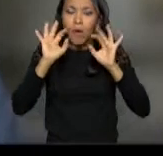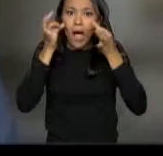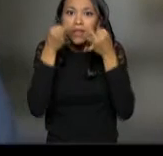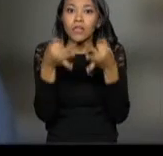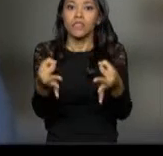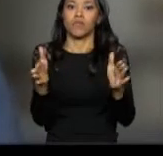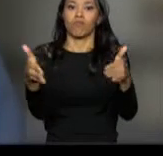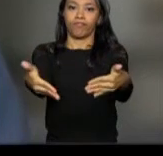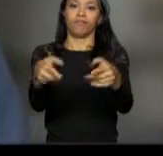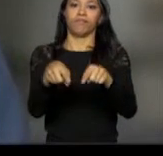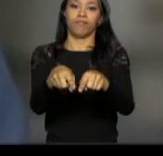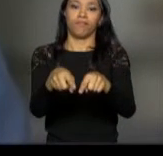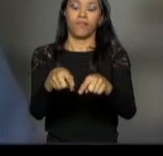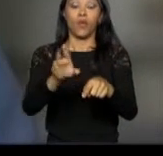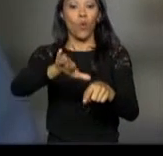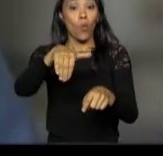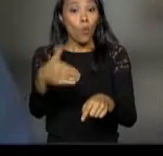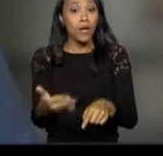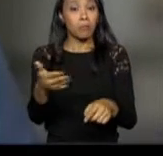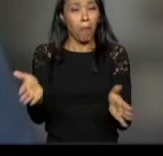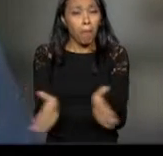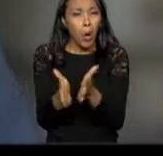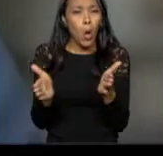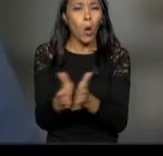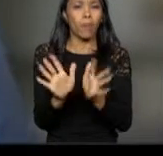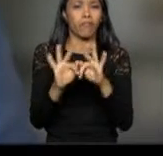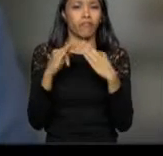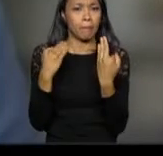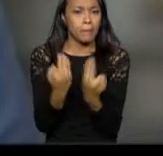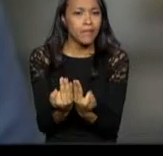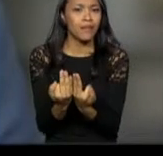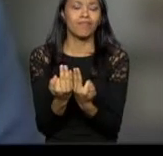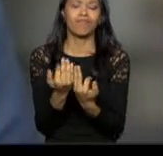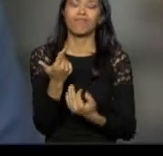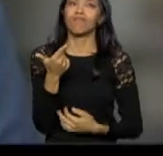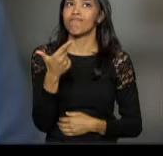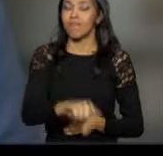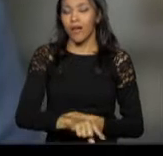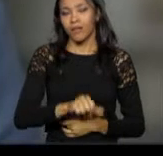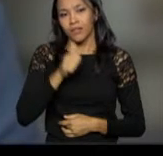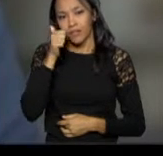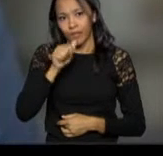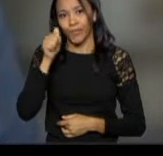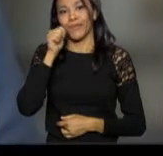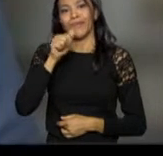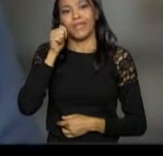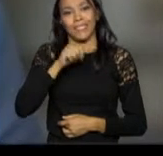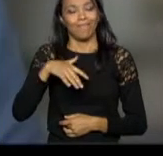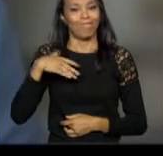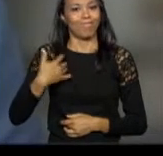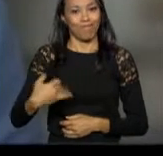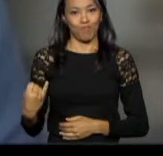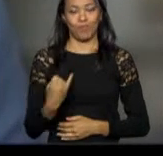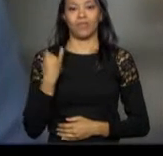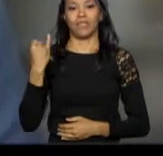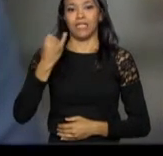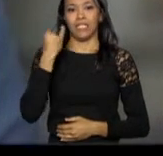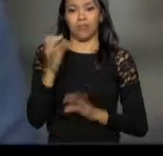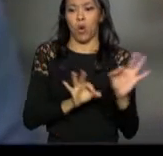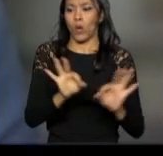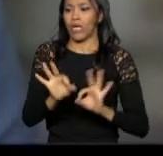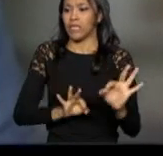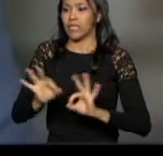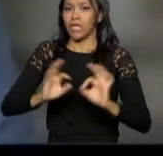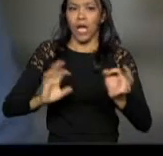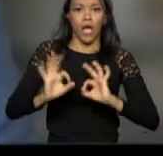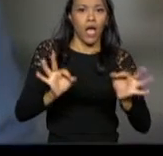atenção, pois quanto mais pobre a família, mais a mulher tem um papel central na estruturação